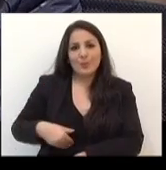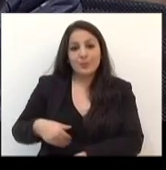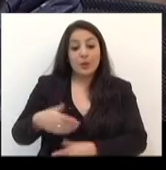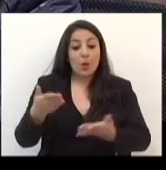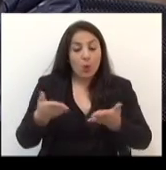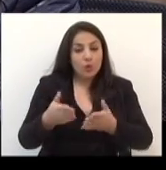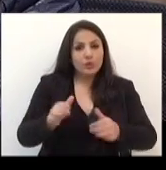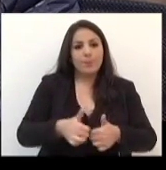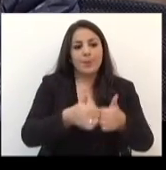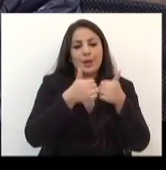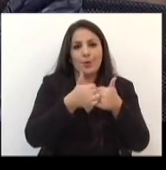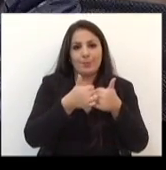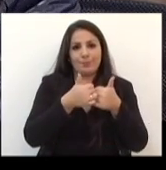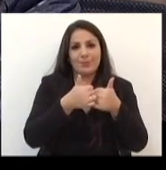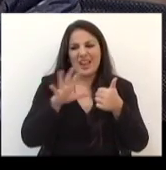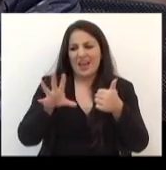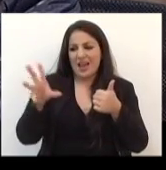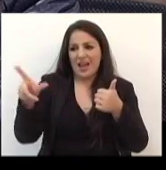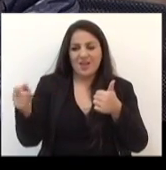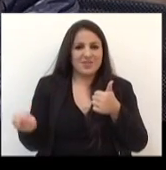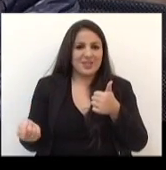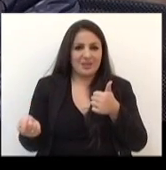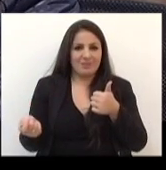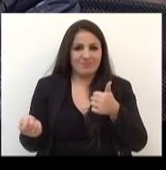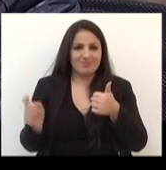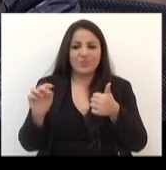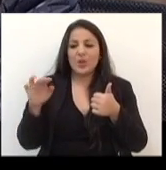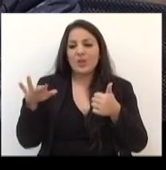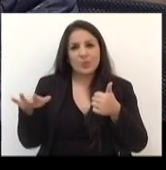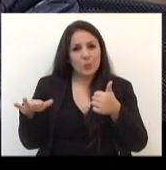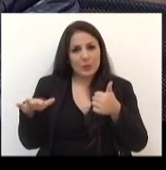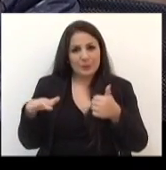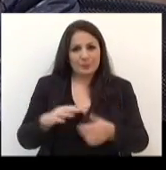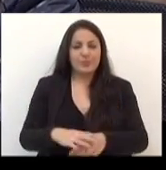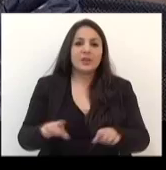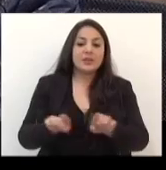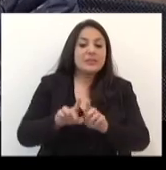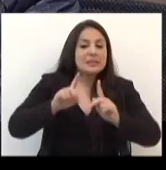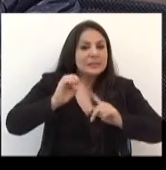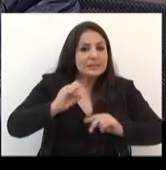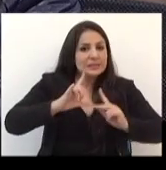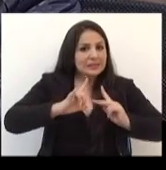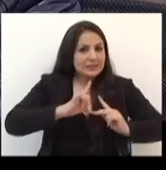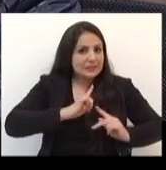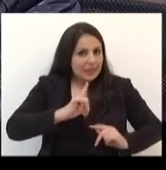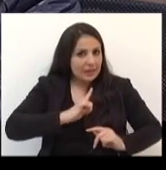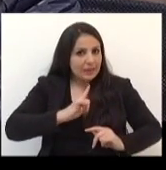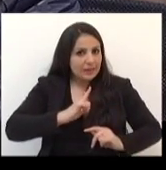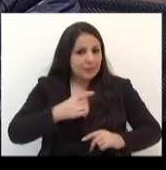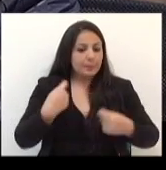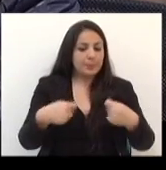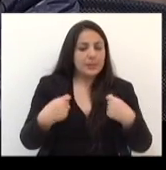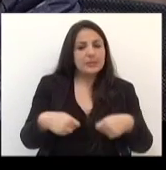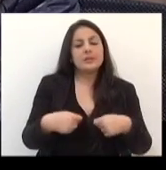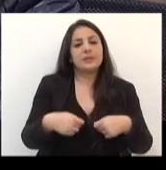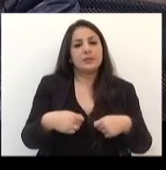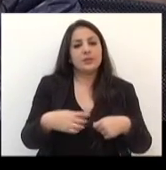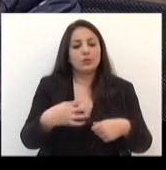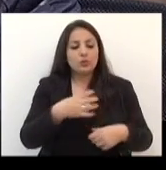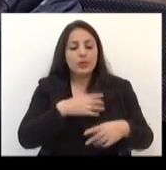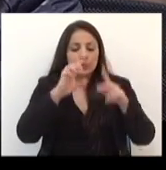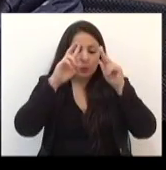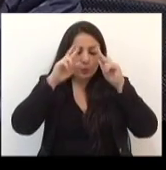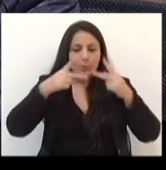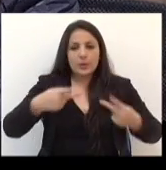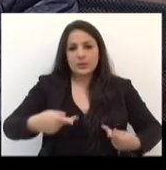que a condição da África. Então o que a gente pode dizer? Quem tem o dever, né, da missão humanista